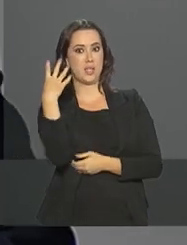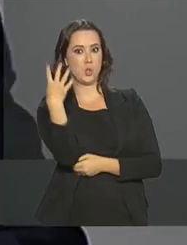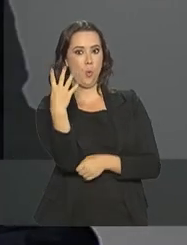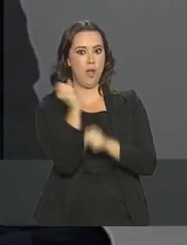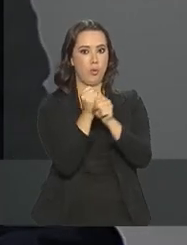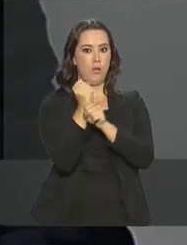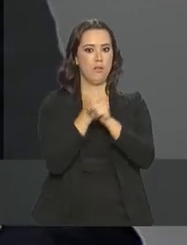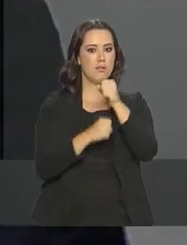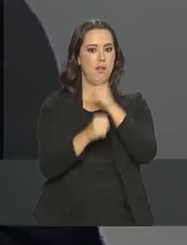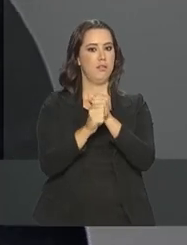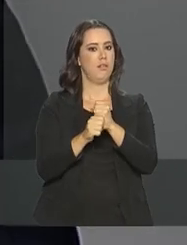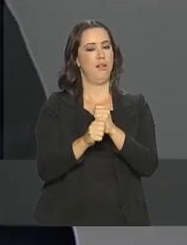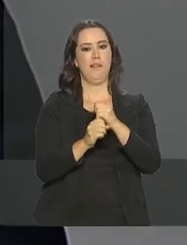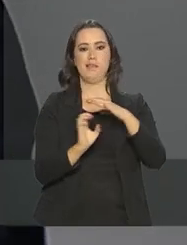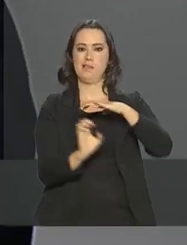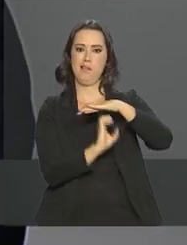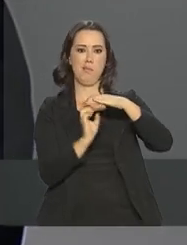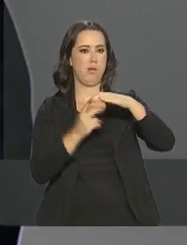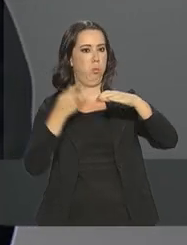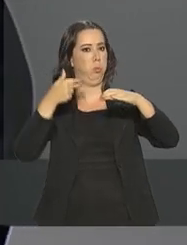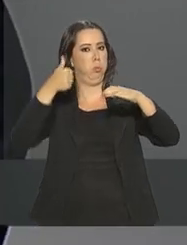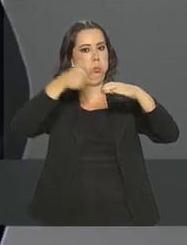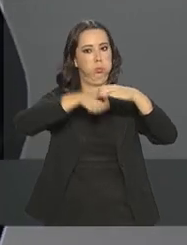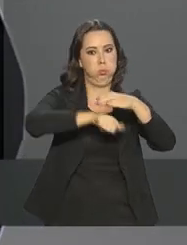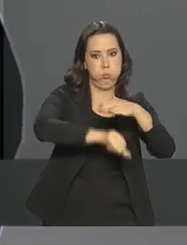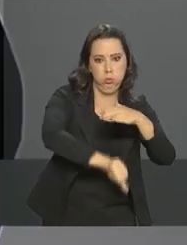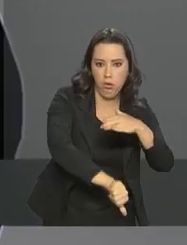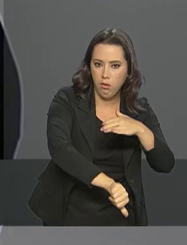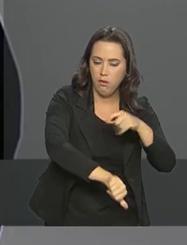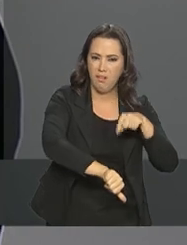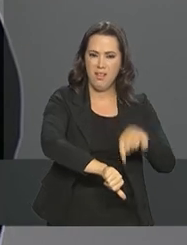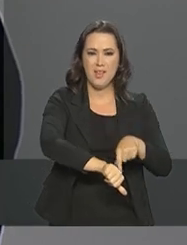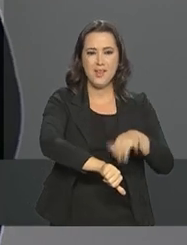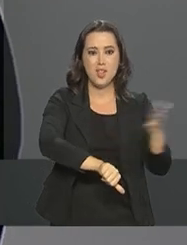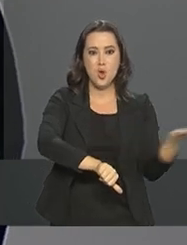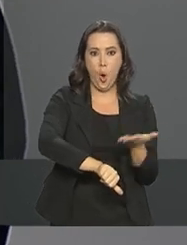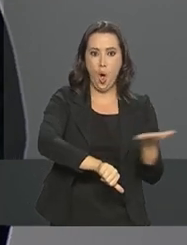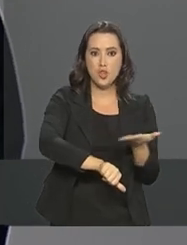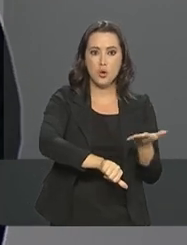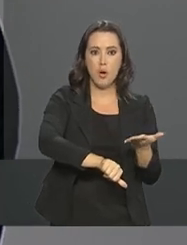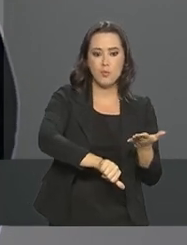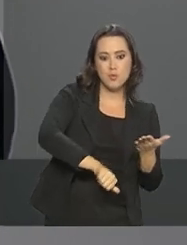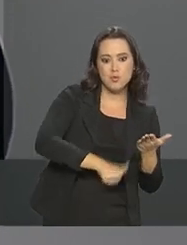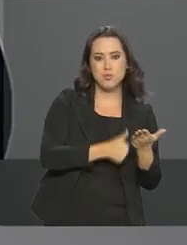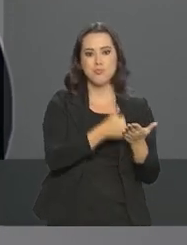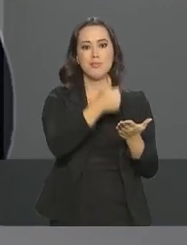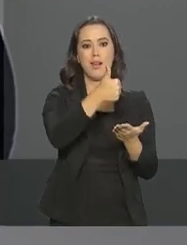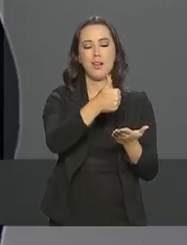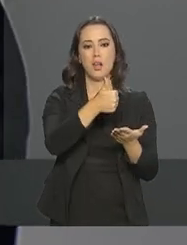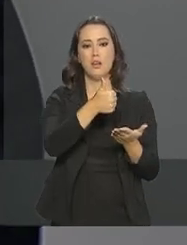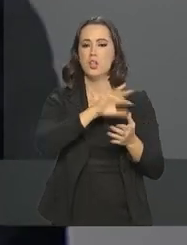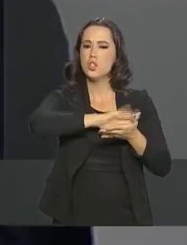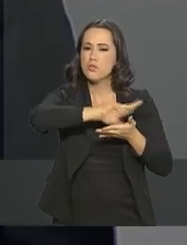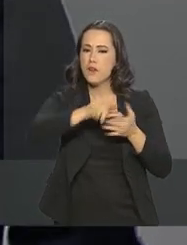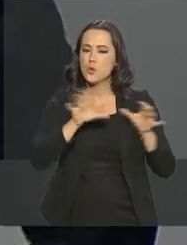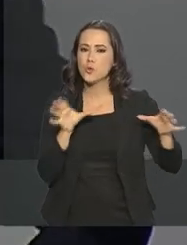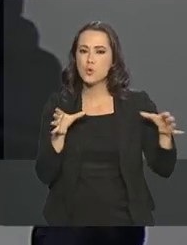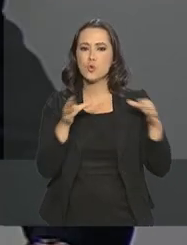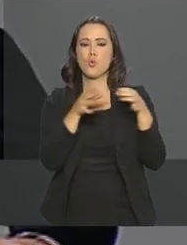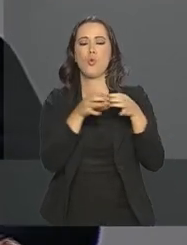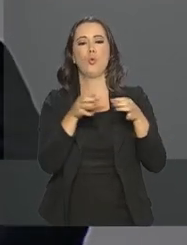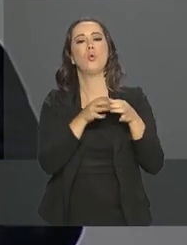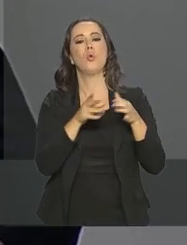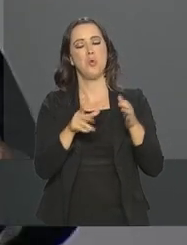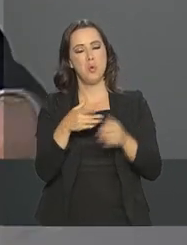quase um palavrão e hoje é uma empresa que voltou a ser reconhecida pelas várias medidas legislativas que o robson